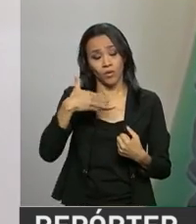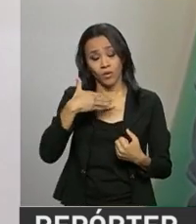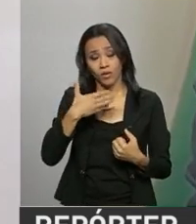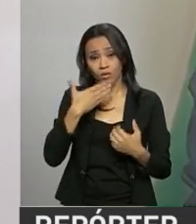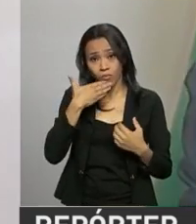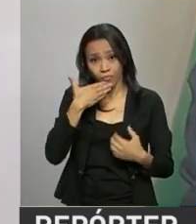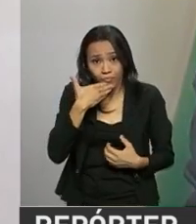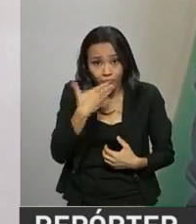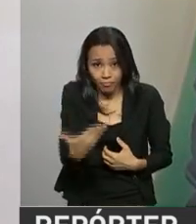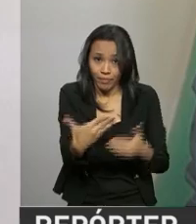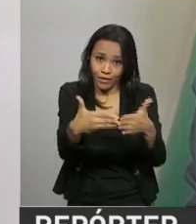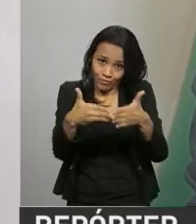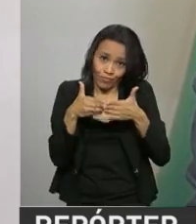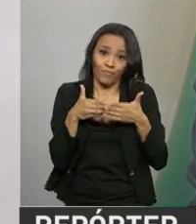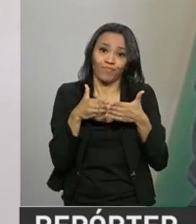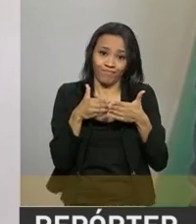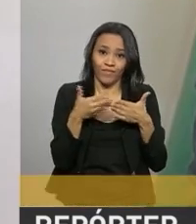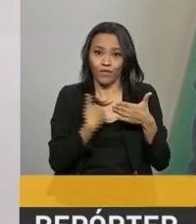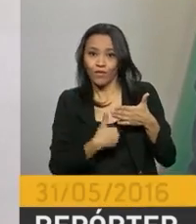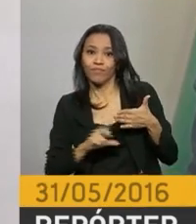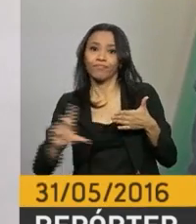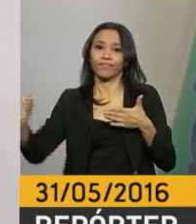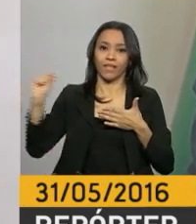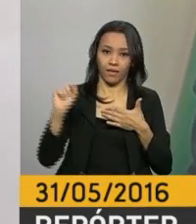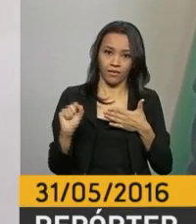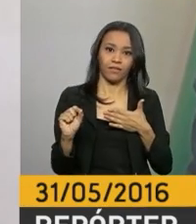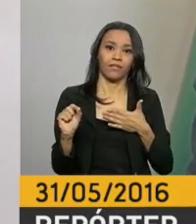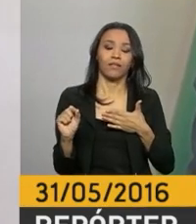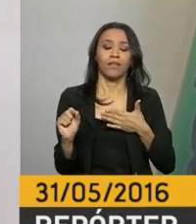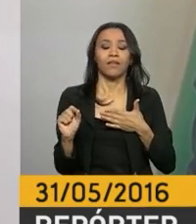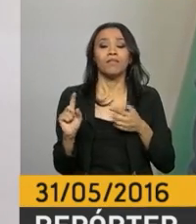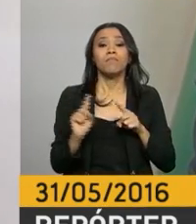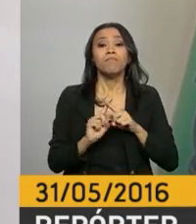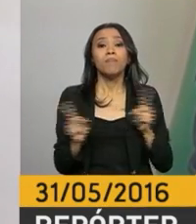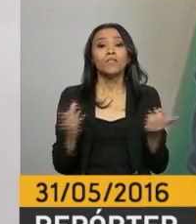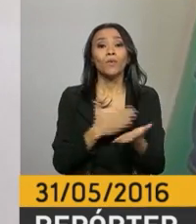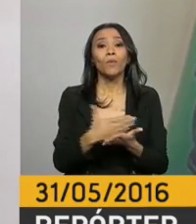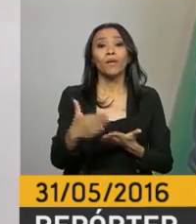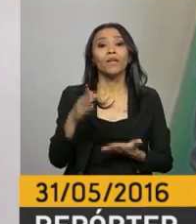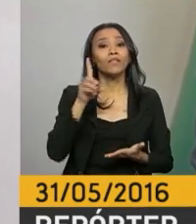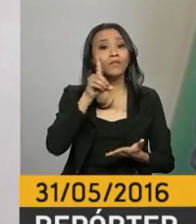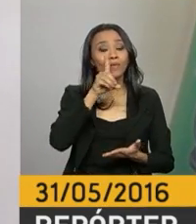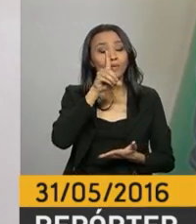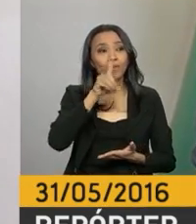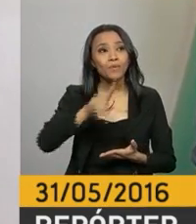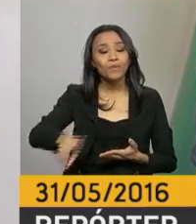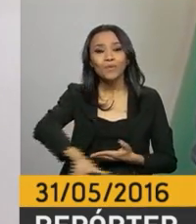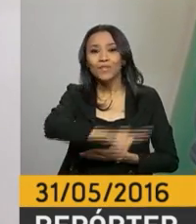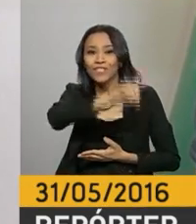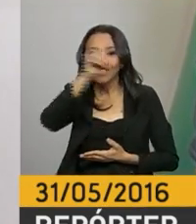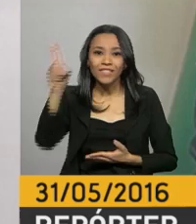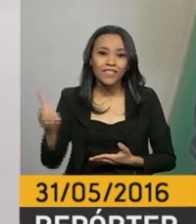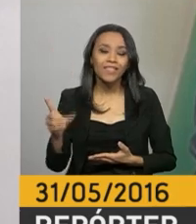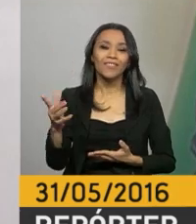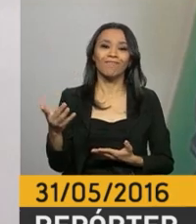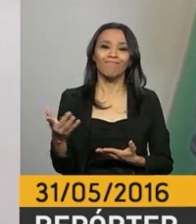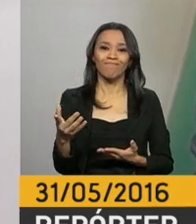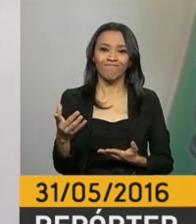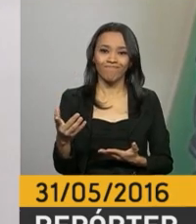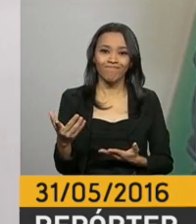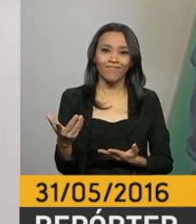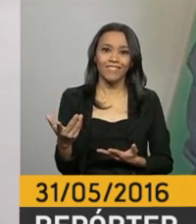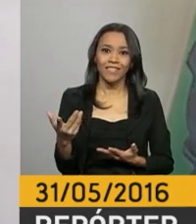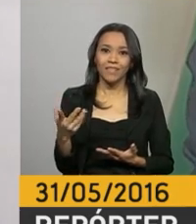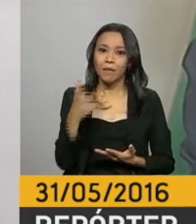tem outros, naturalmente, outras atividades, mas eu começo o dia com uma atividade que vai, digamos